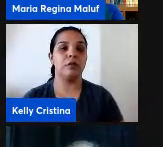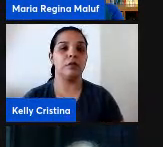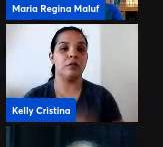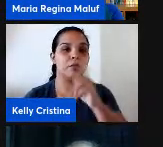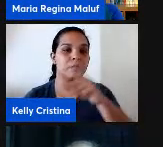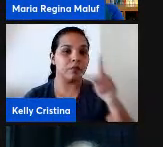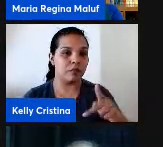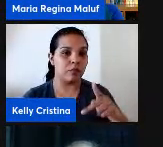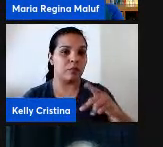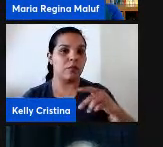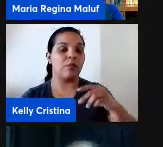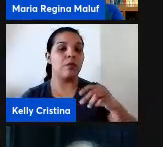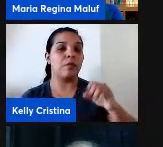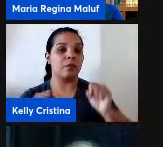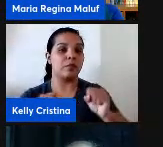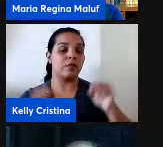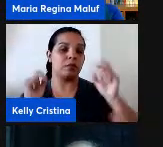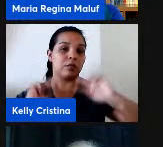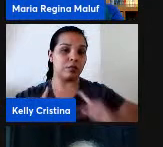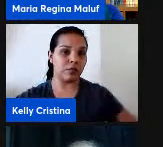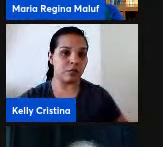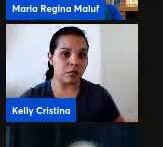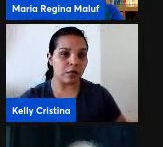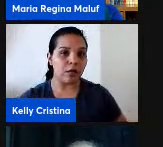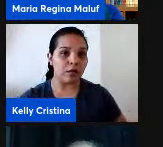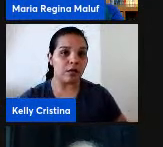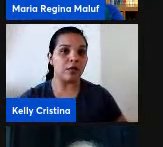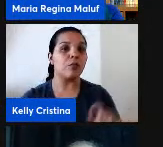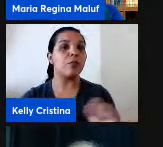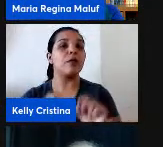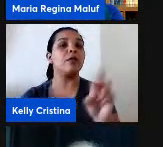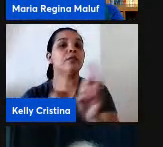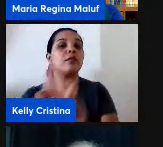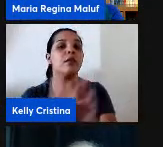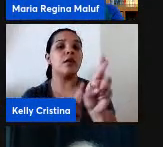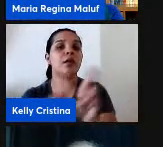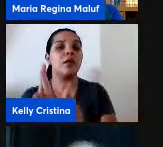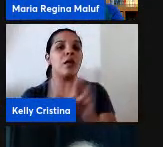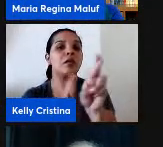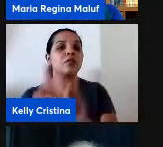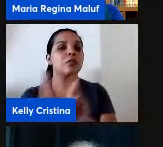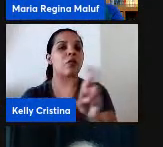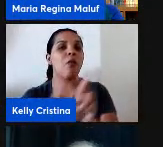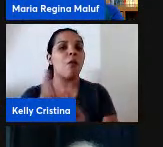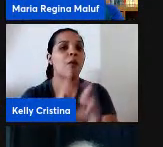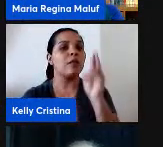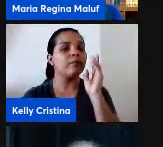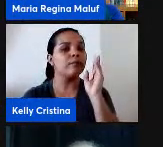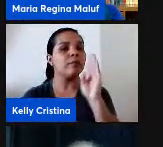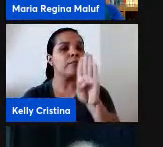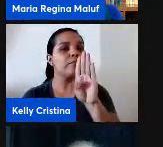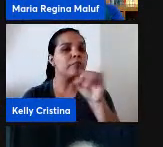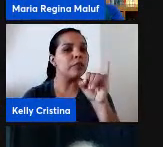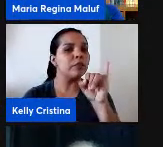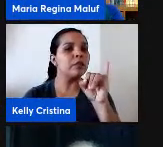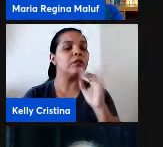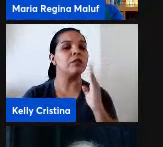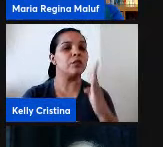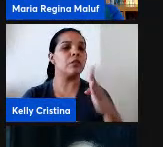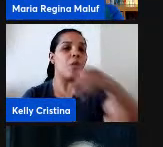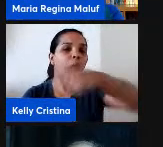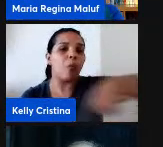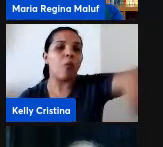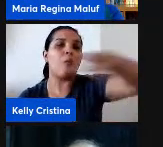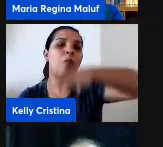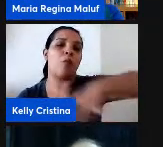humano, e essa unidade autopoética, ela se relaciona de maneira bidirecional com o meio. Né? Ela